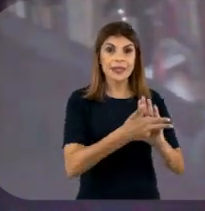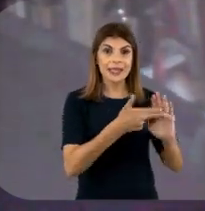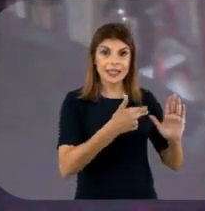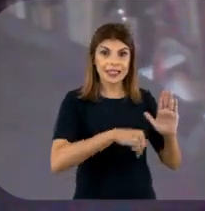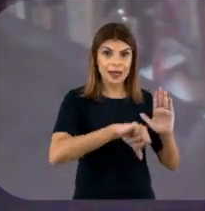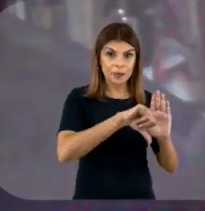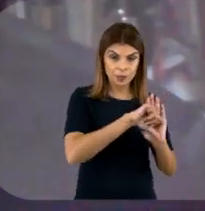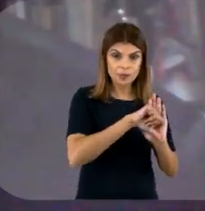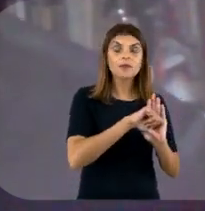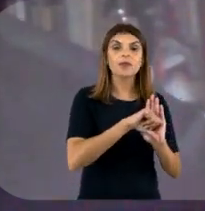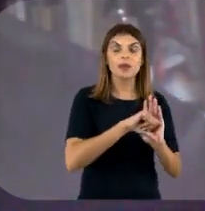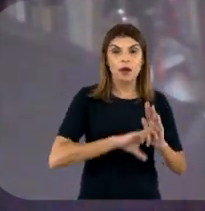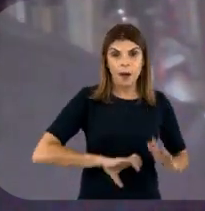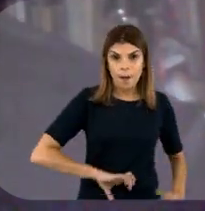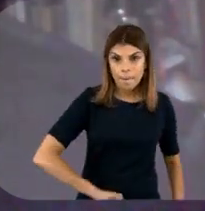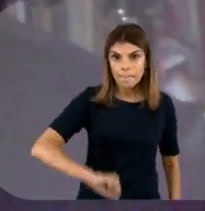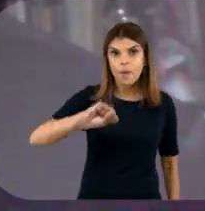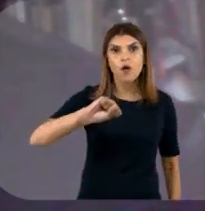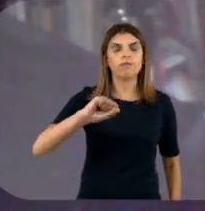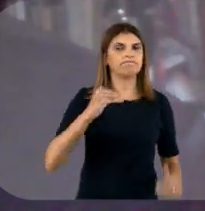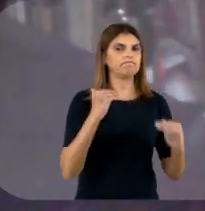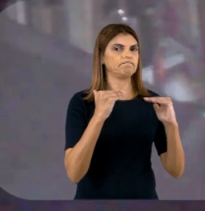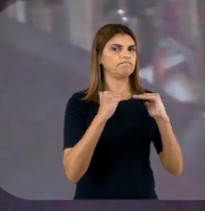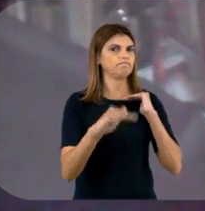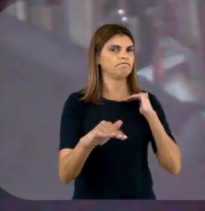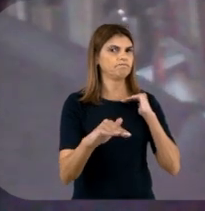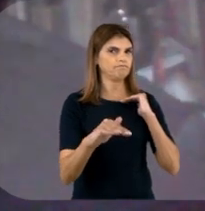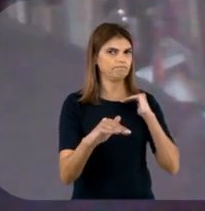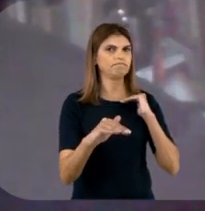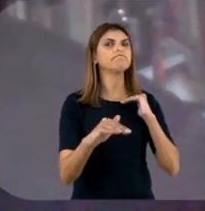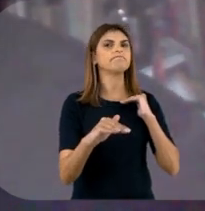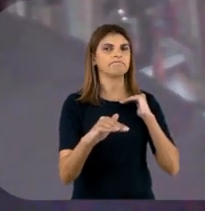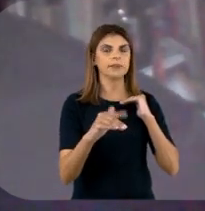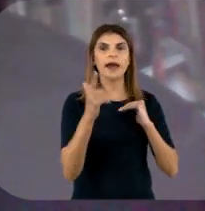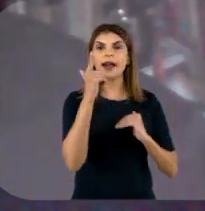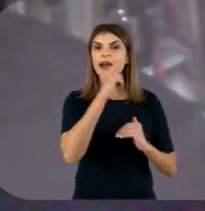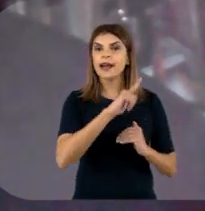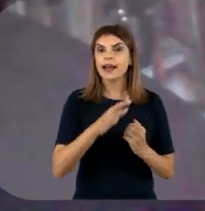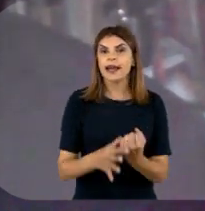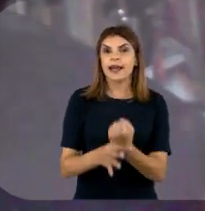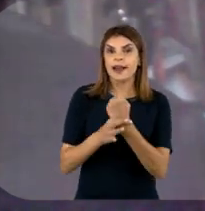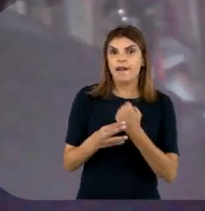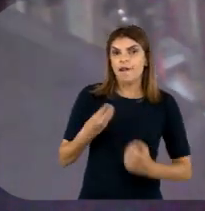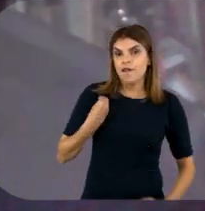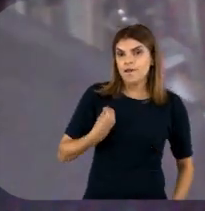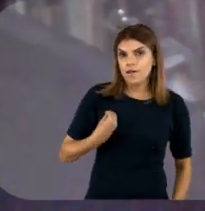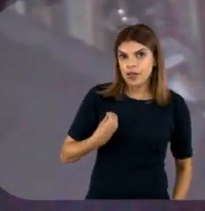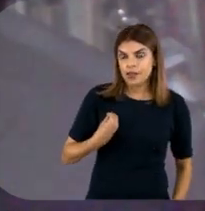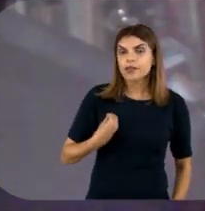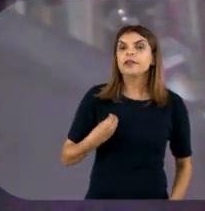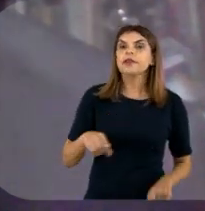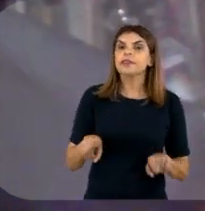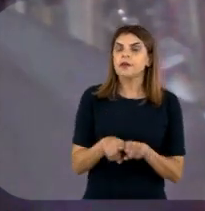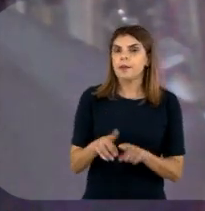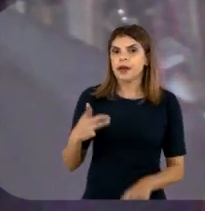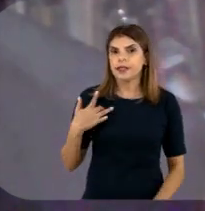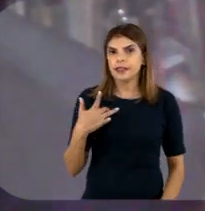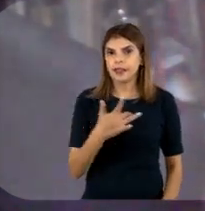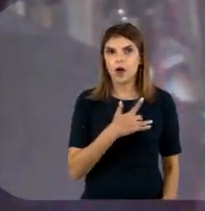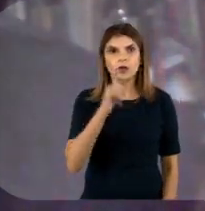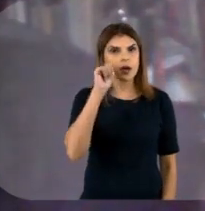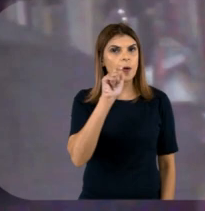a criminalização do abortamento é incompatível com a garantia da vida e da saúde das